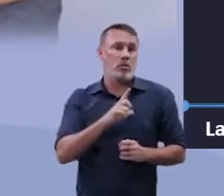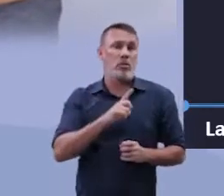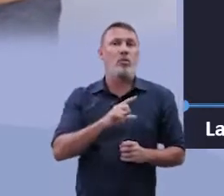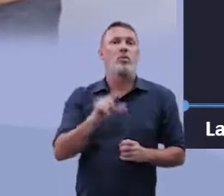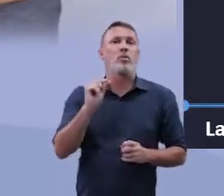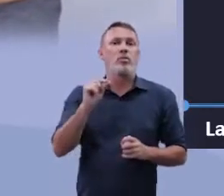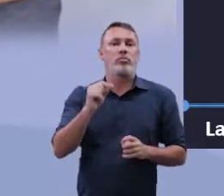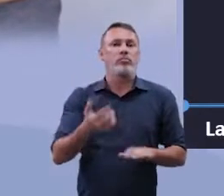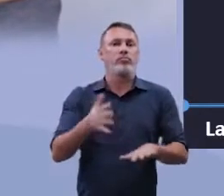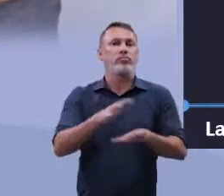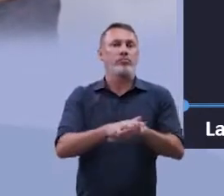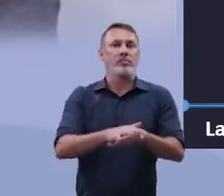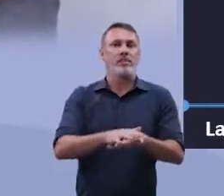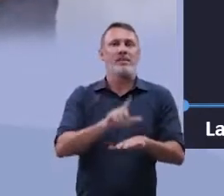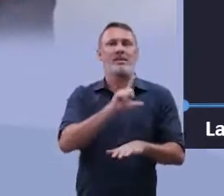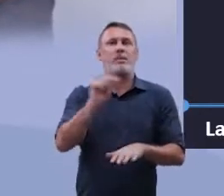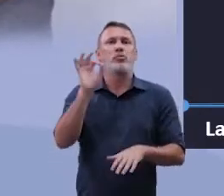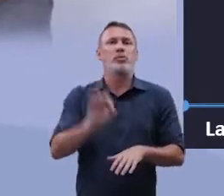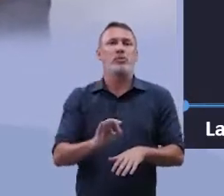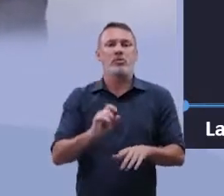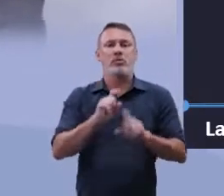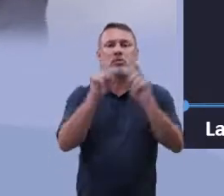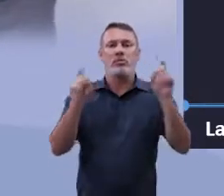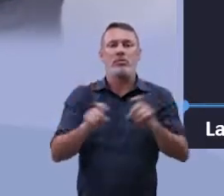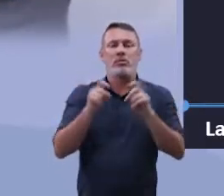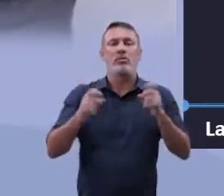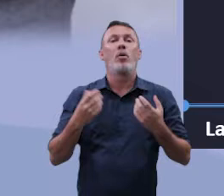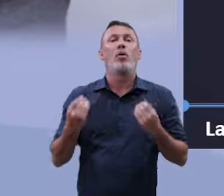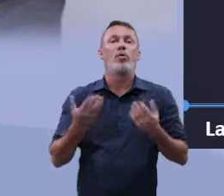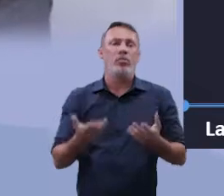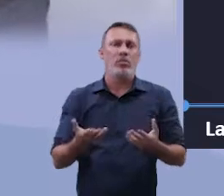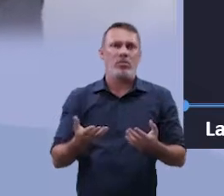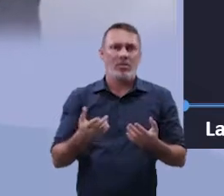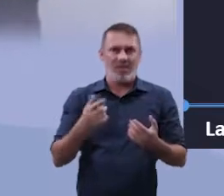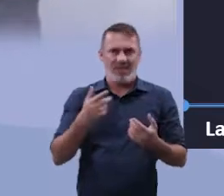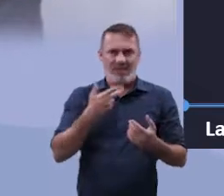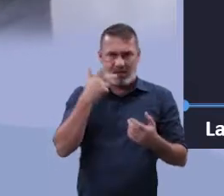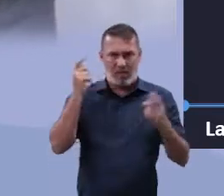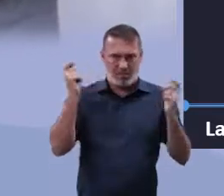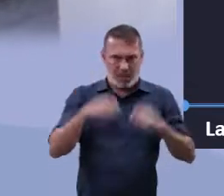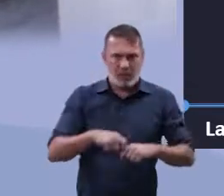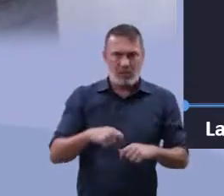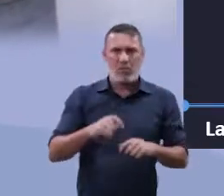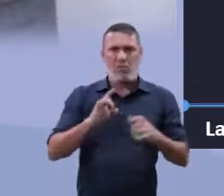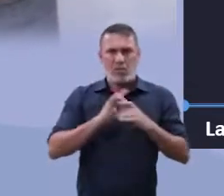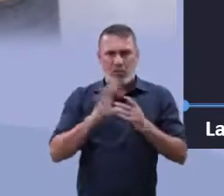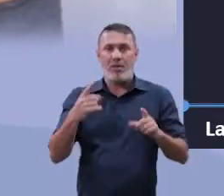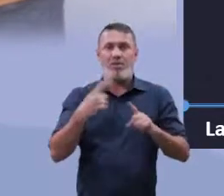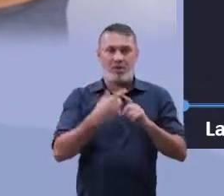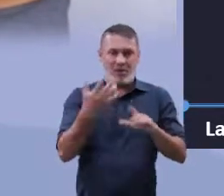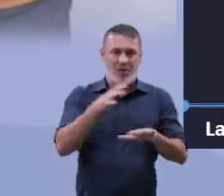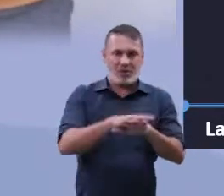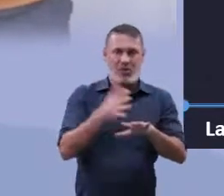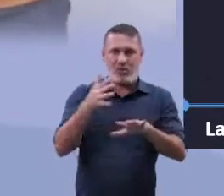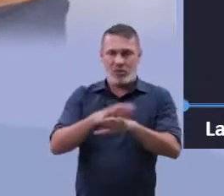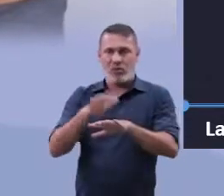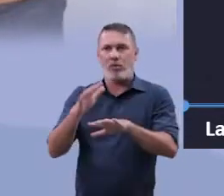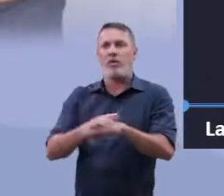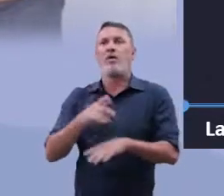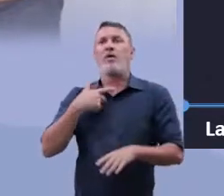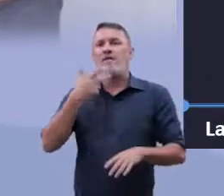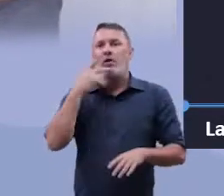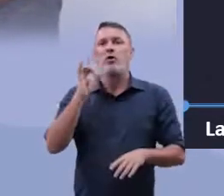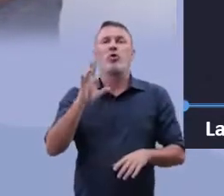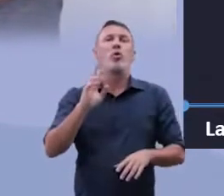digitalmente? Quando que eu posso falar isso? Porque quando eu falo em inclusão, eu não vou pensar só naquele aspecto, meus